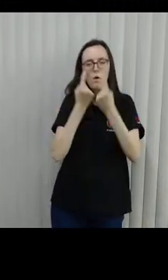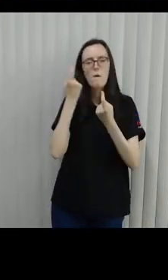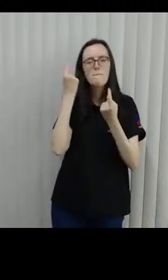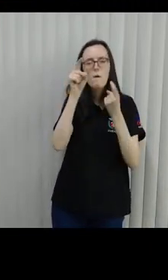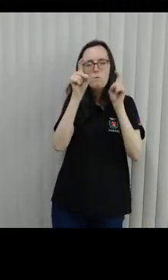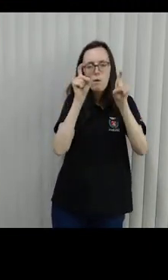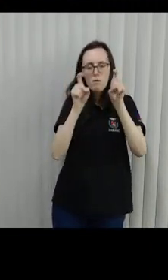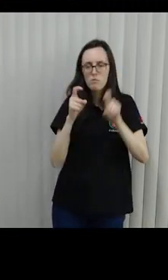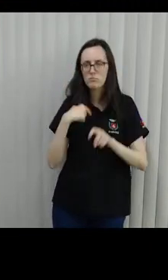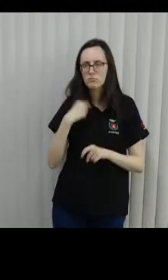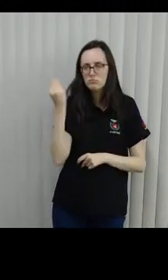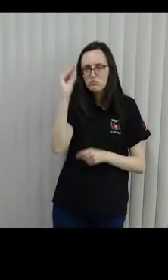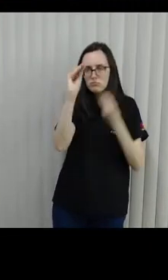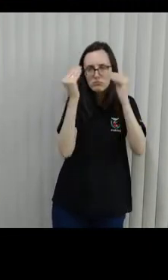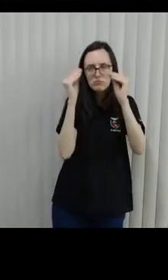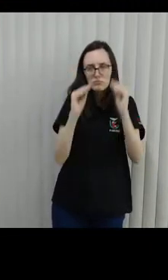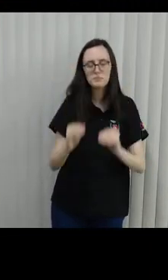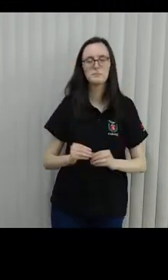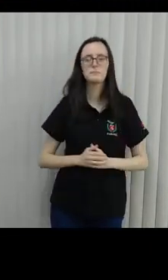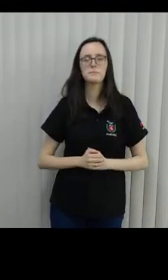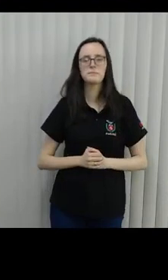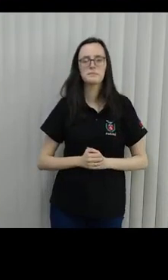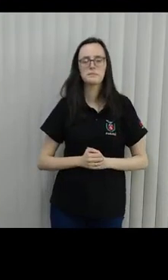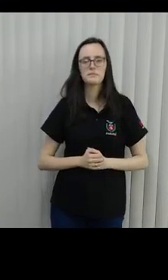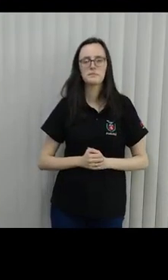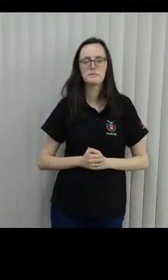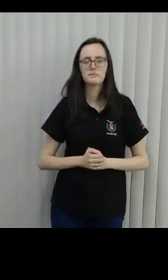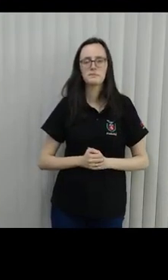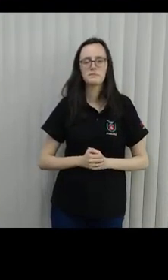colocar uns pontinhos. Para baixo, para cima.